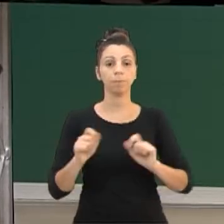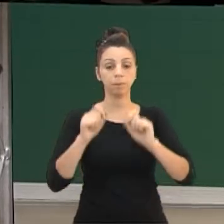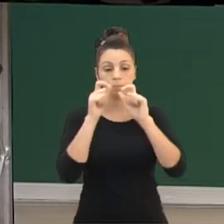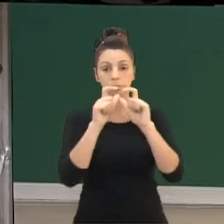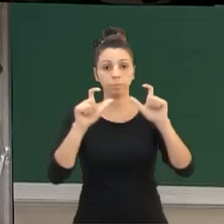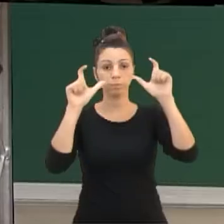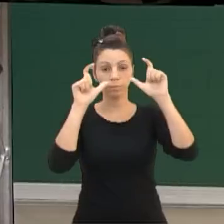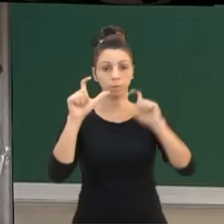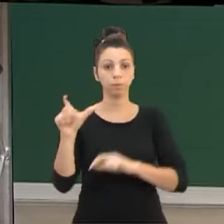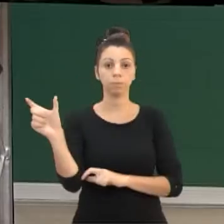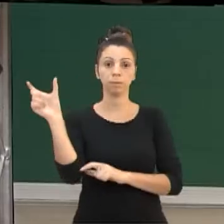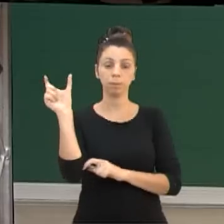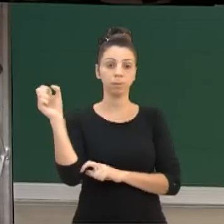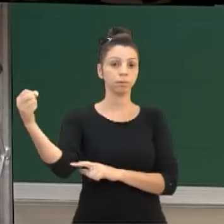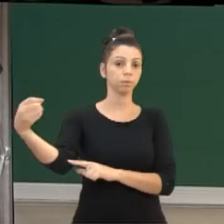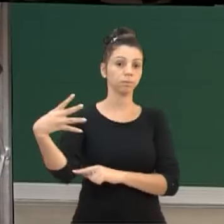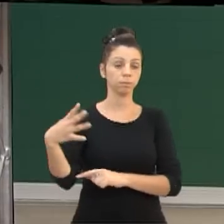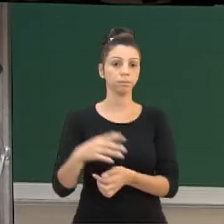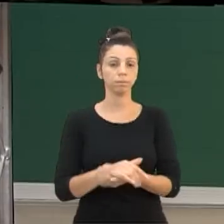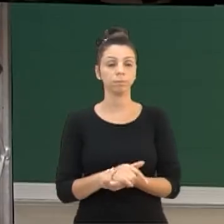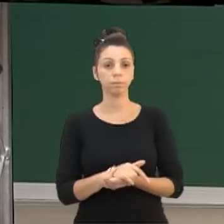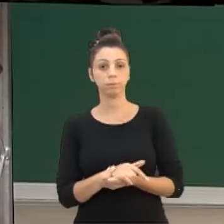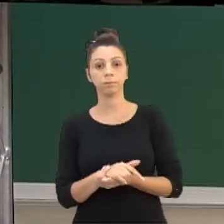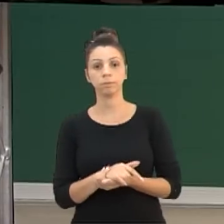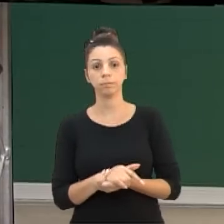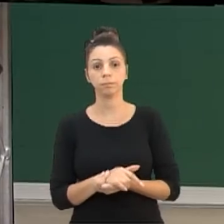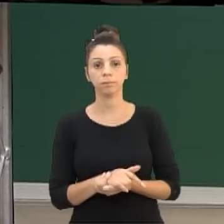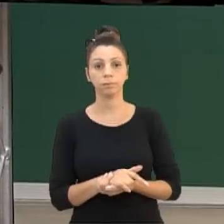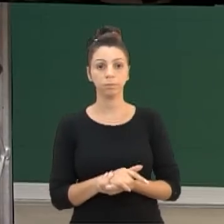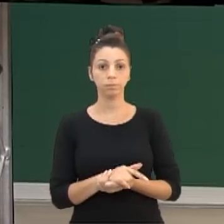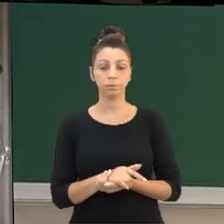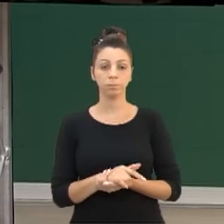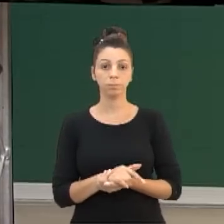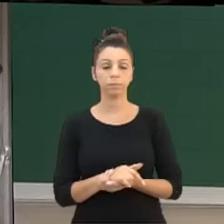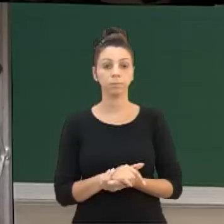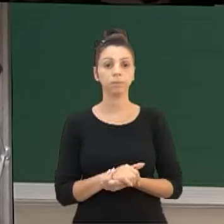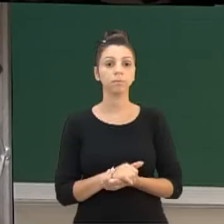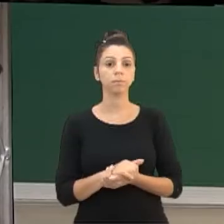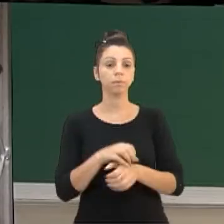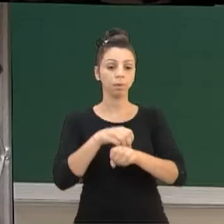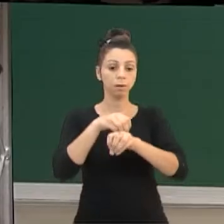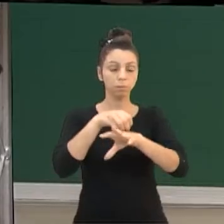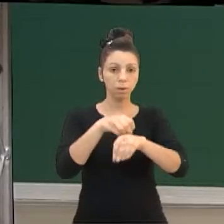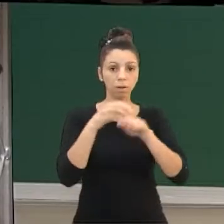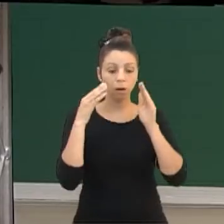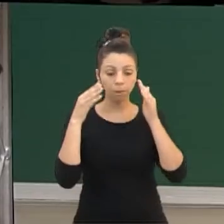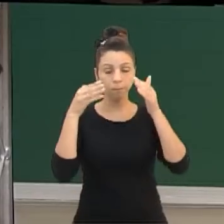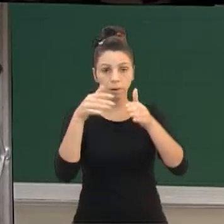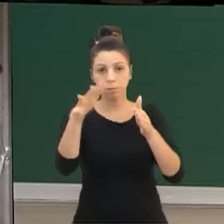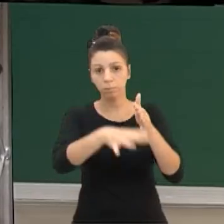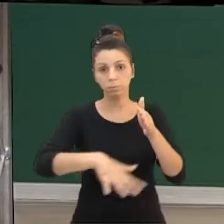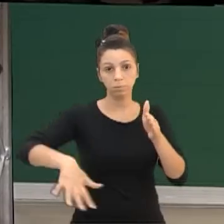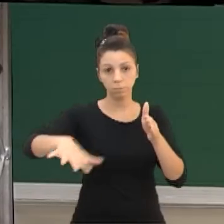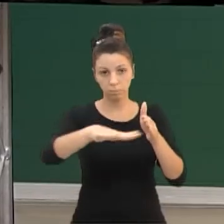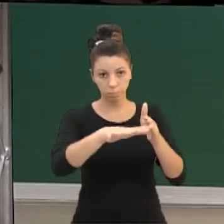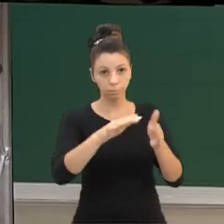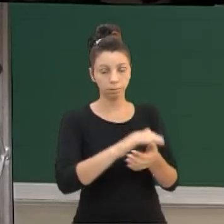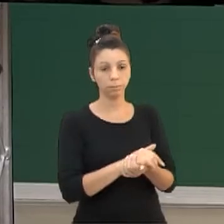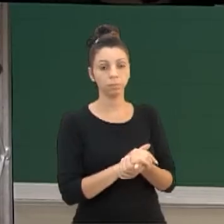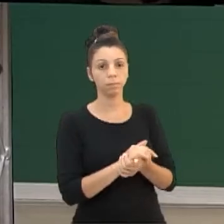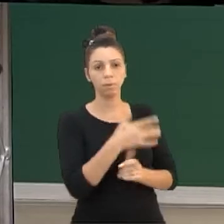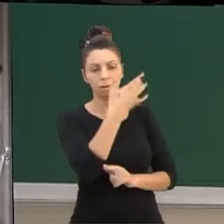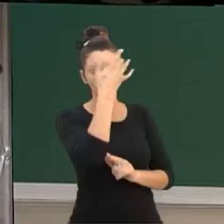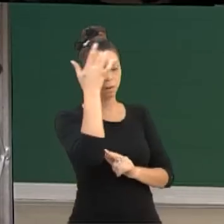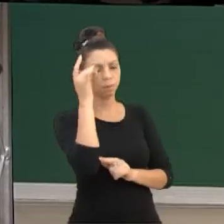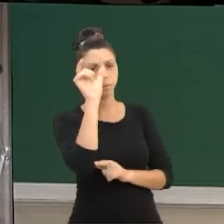com as palavras novas que aparecem de repente, né? Se o podcast está sendo direcionado para um determinado público, a